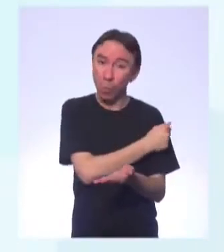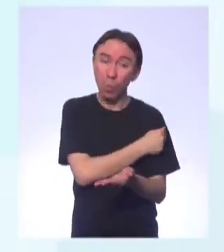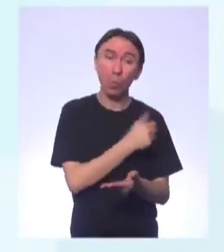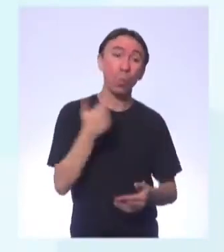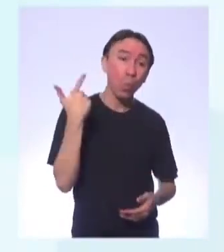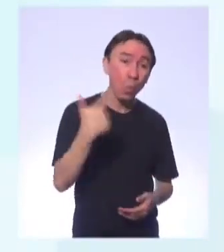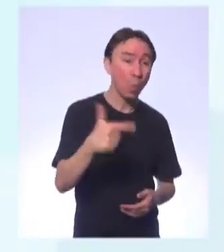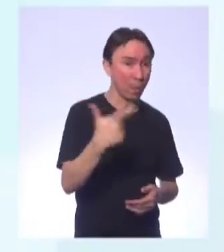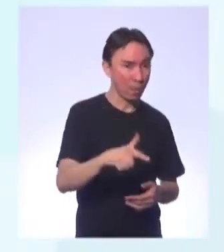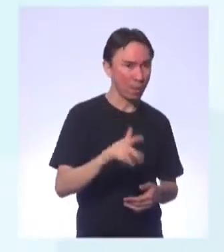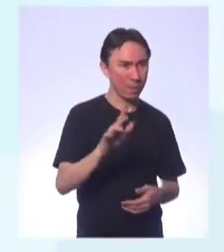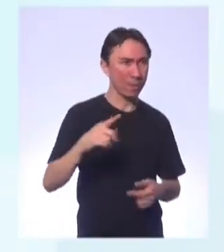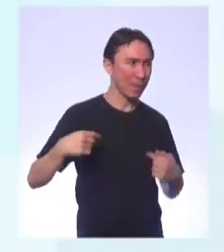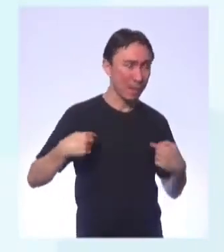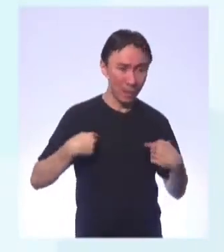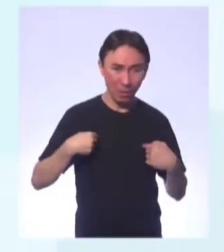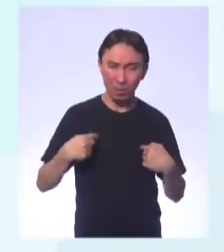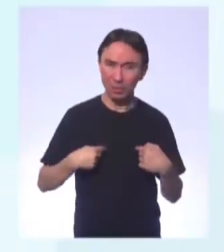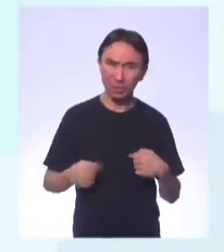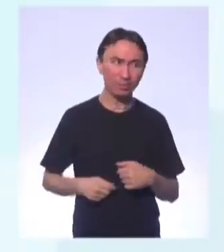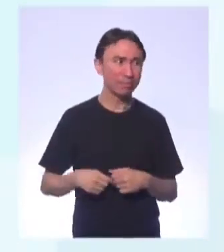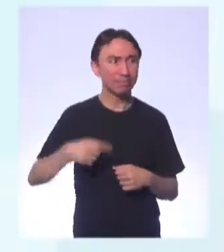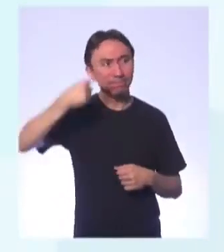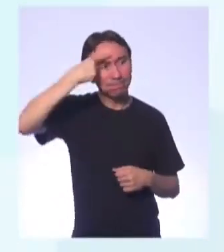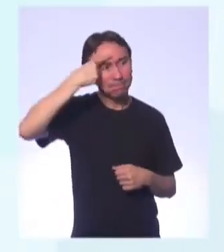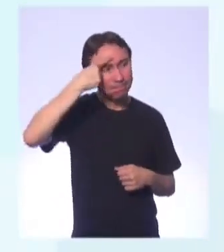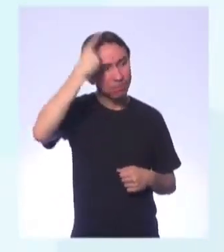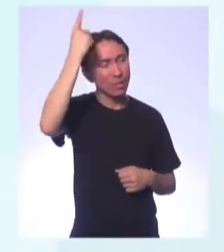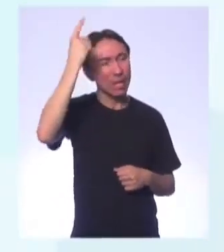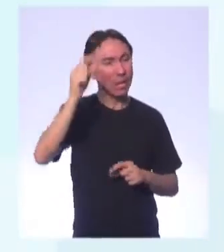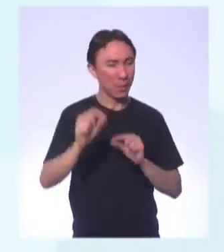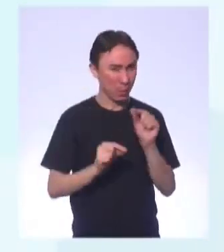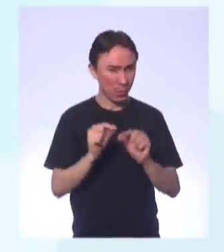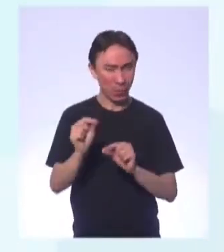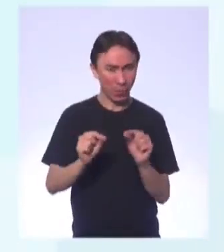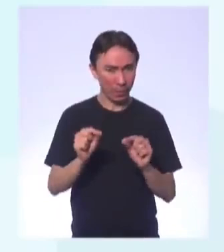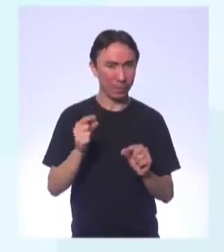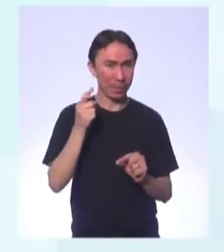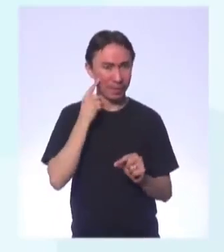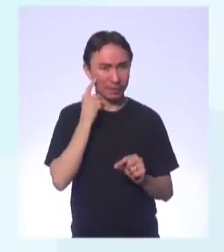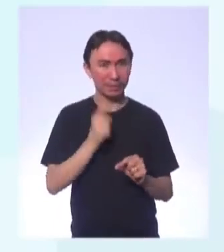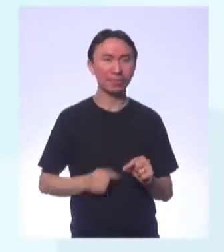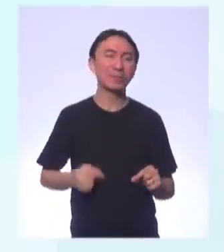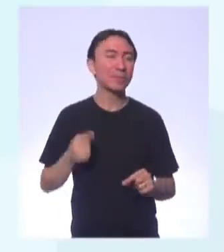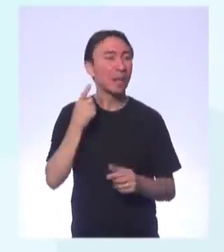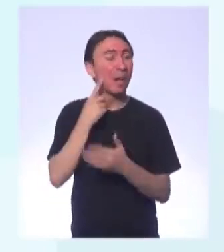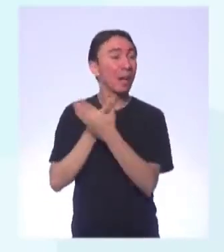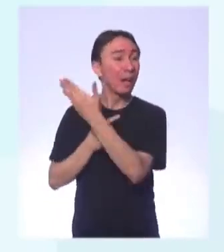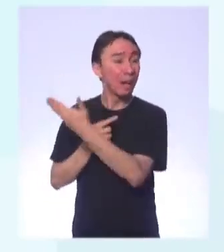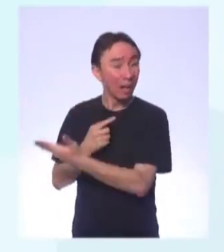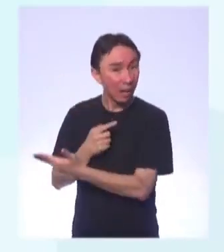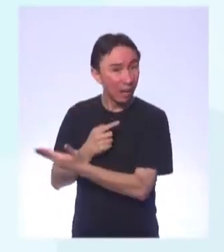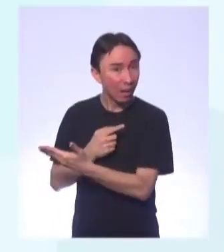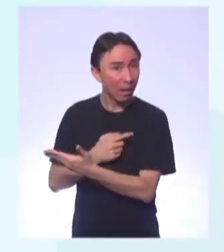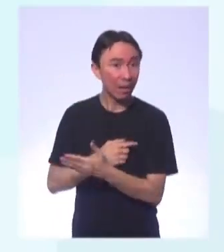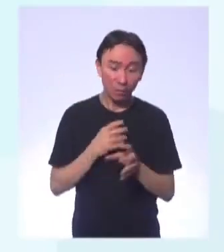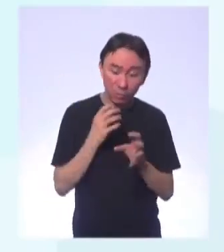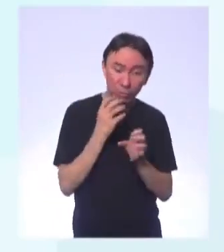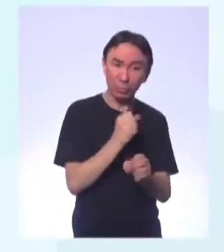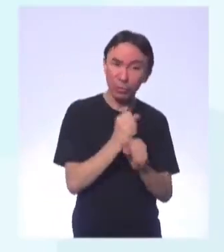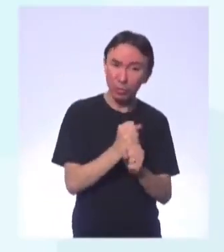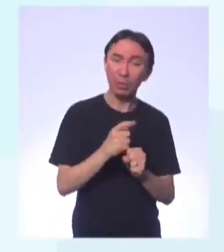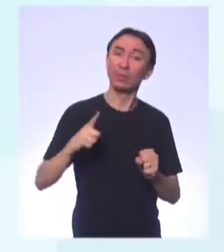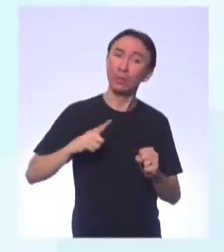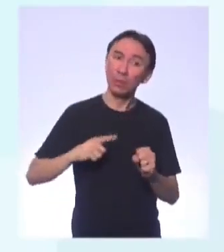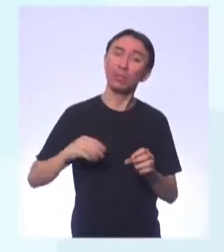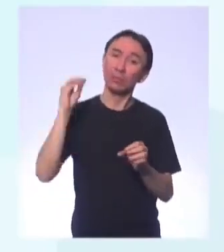essa de frio criei bem simples aí Escreva uma expressão com variáveis então eu quero aqui ó as aves